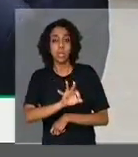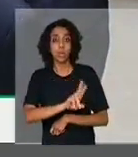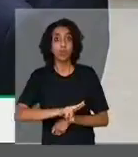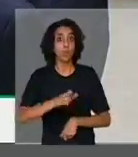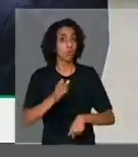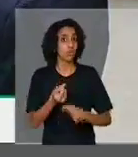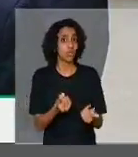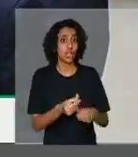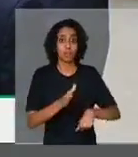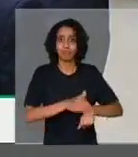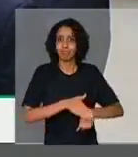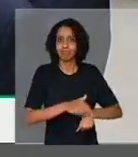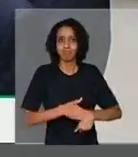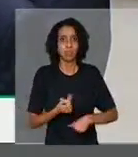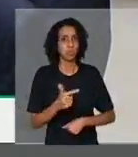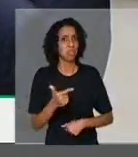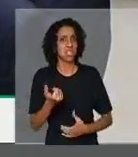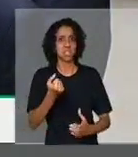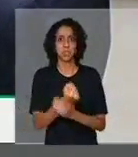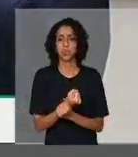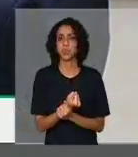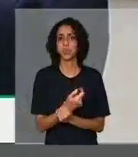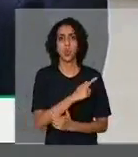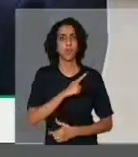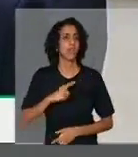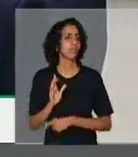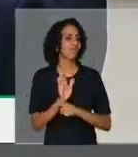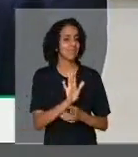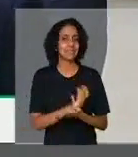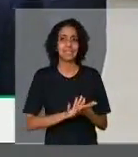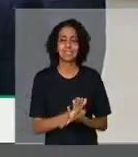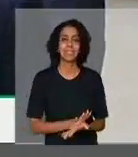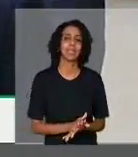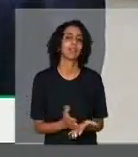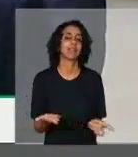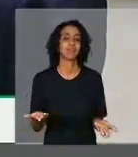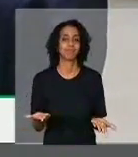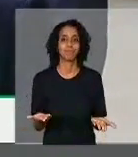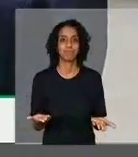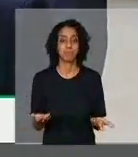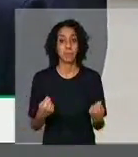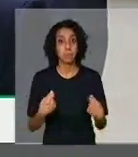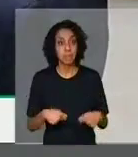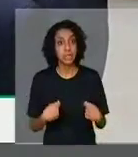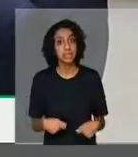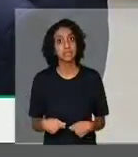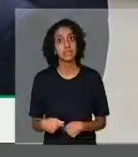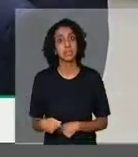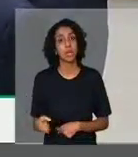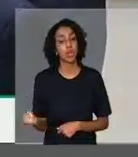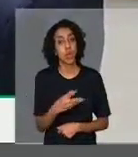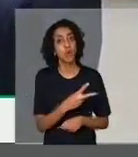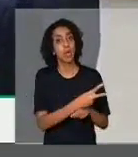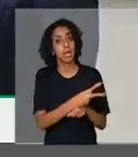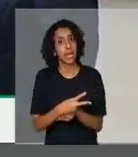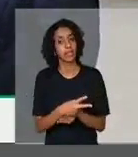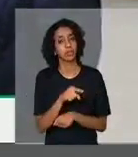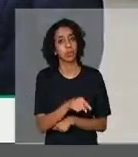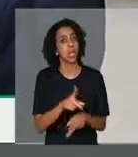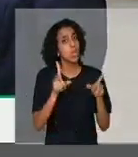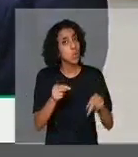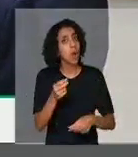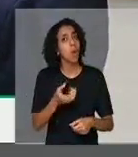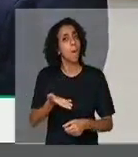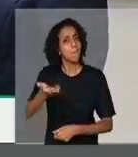recurso próprio. Não tem seguro, não tem amparo e precisam, portanto, também de uma nova linha, como já aconteceu no